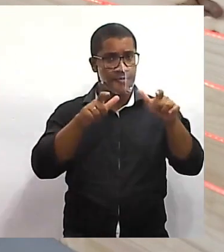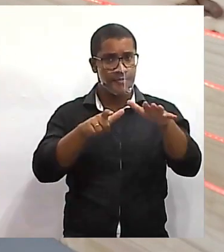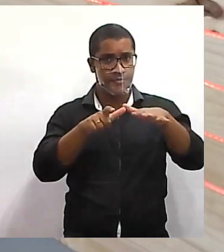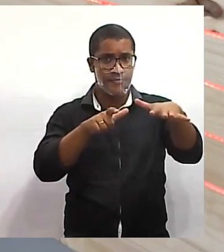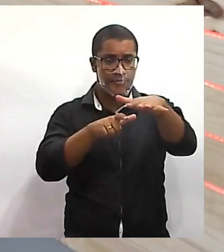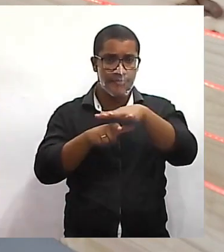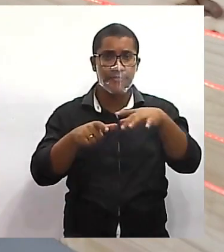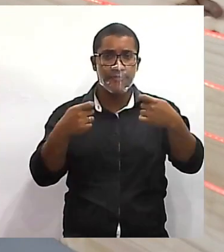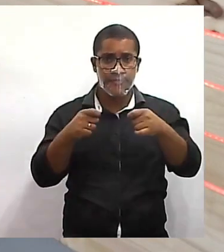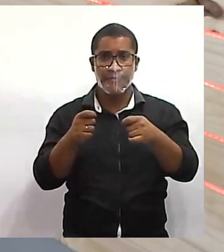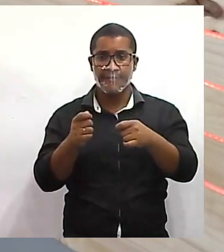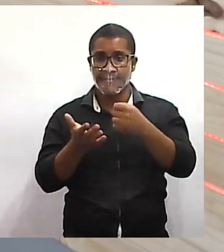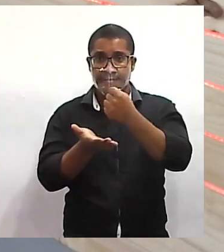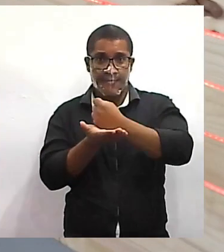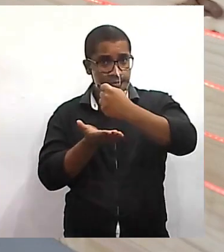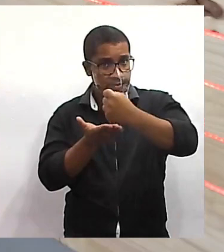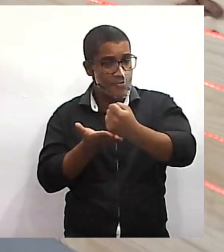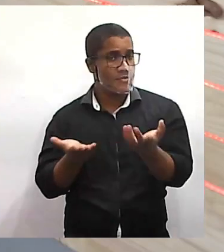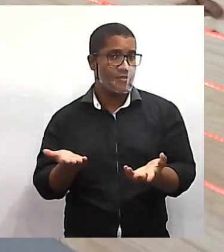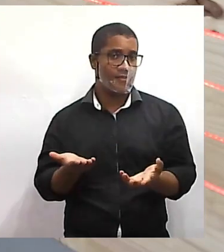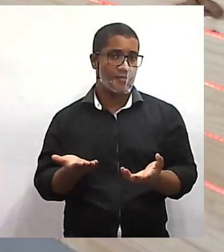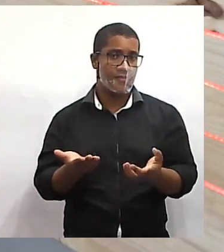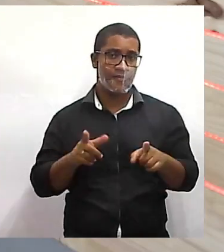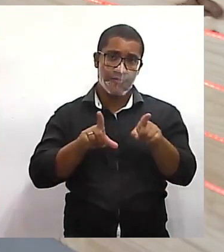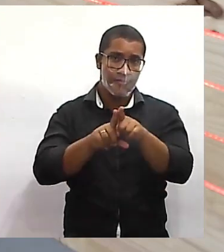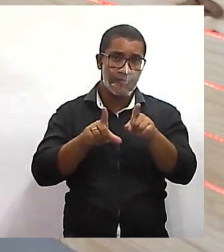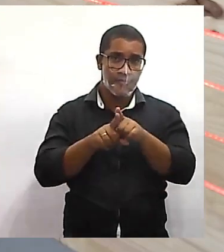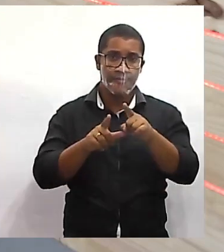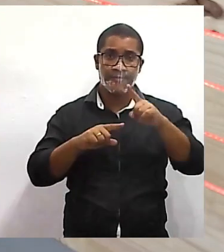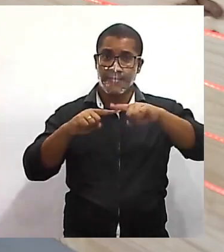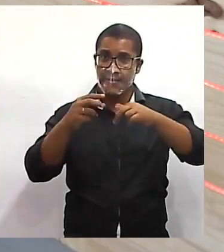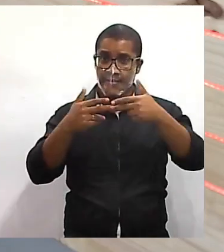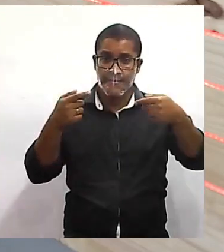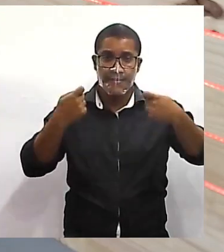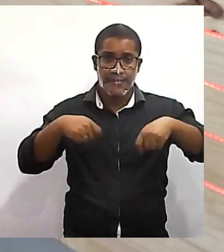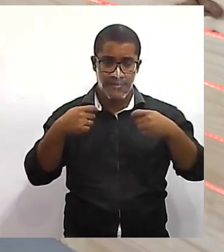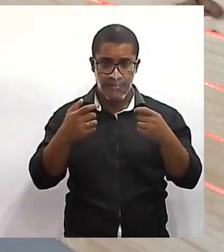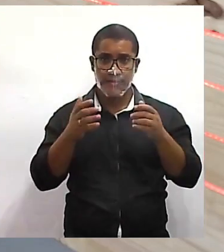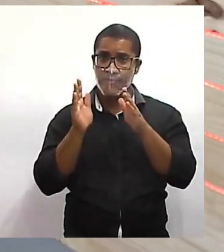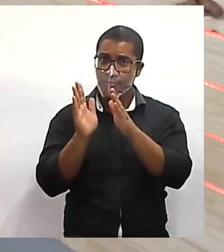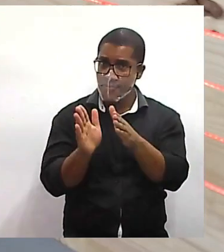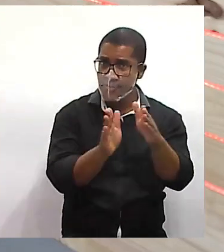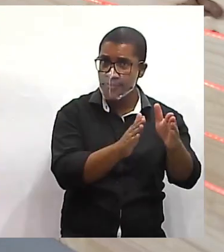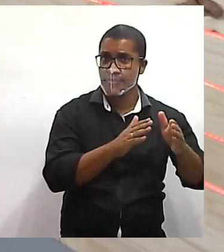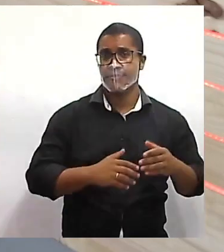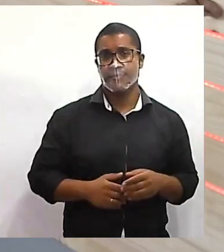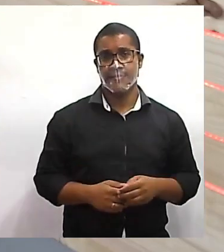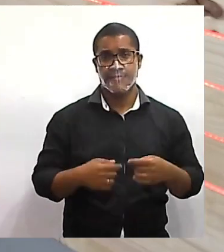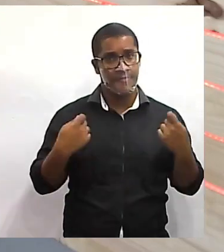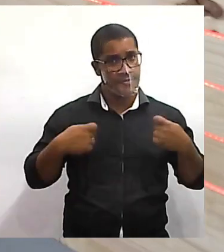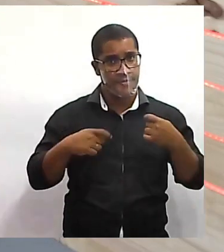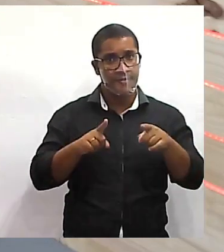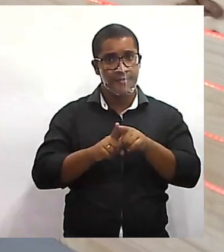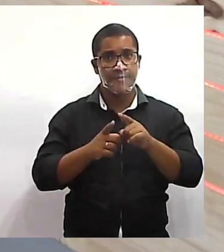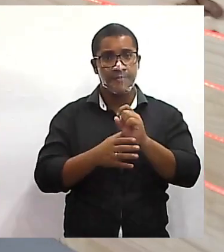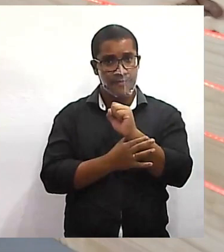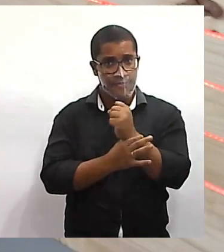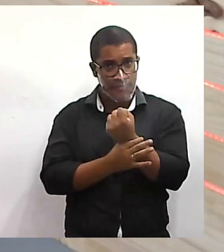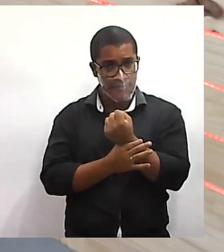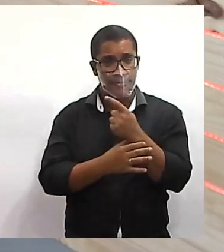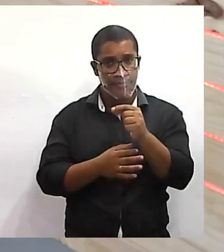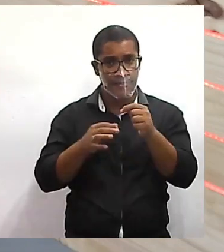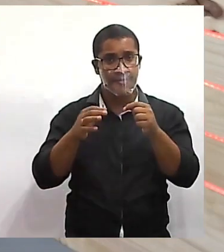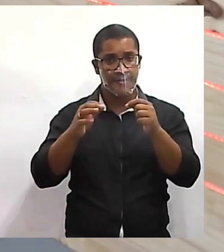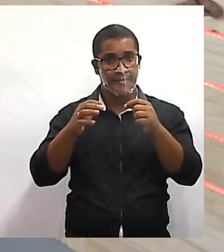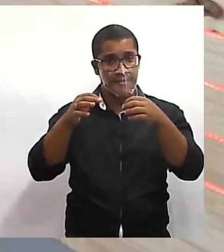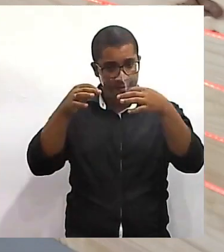de documentação, esse material ele tem que estar organizado e tem que ser algo que garanta essa conservação